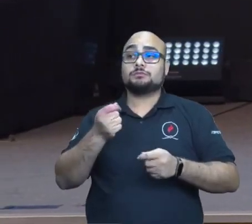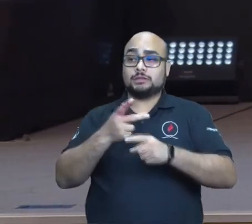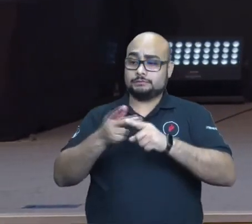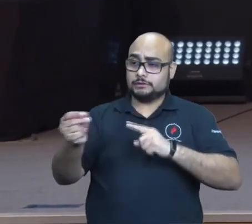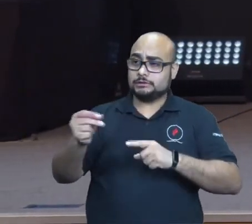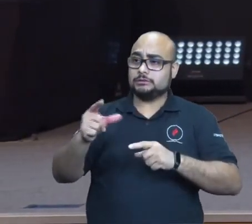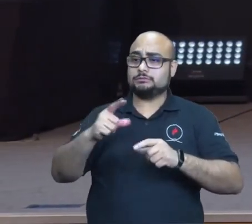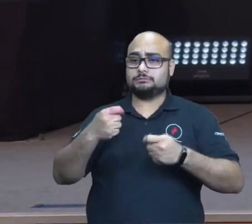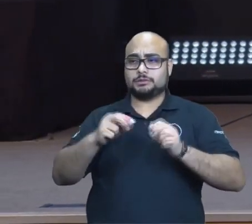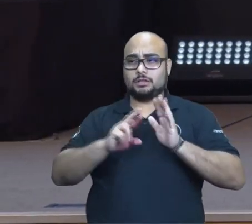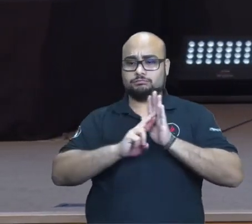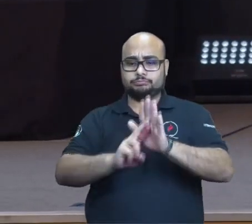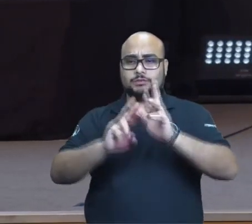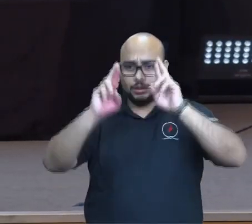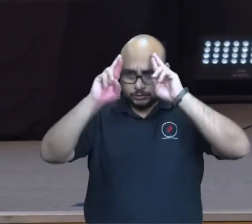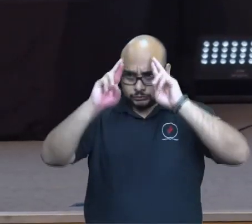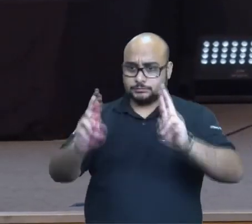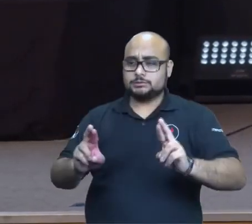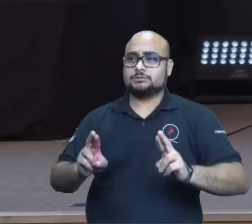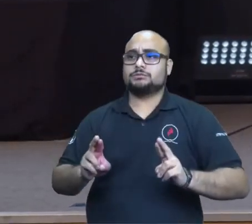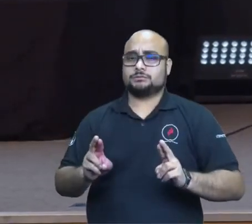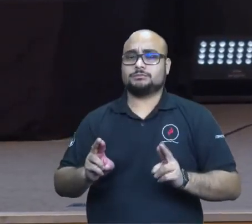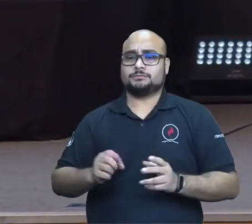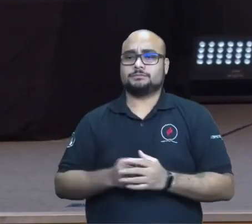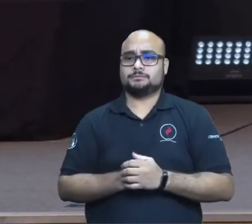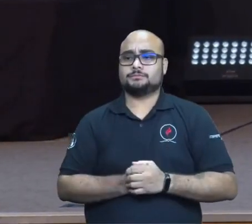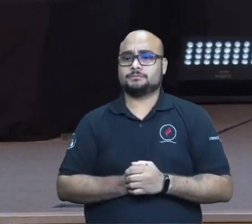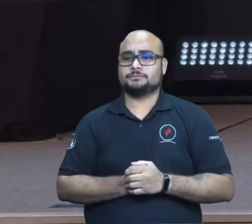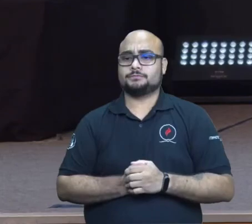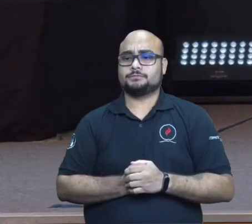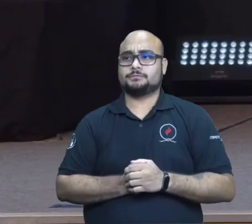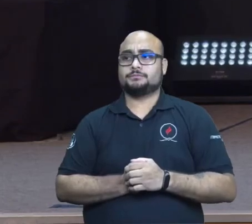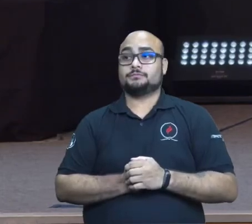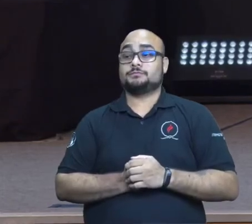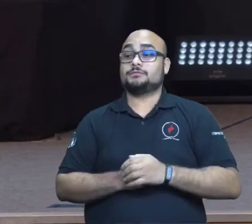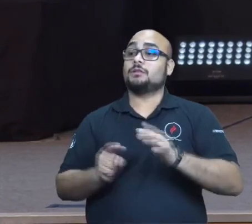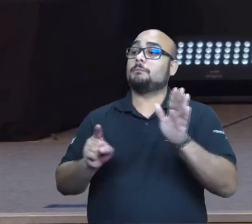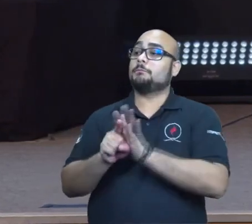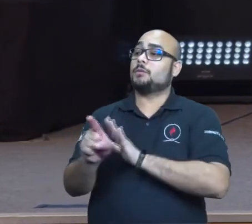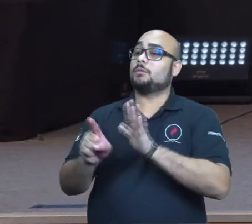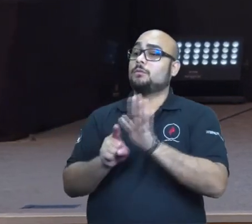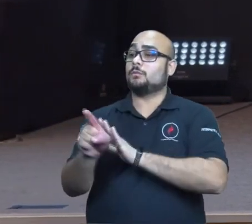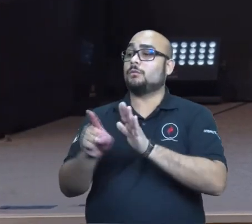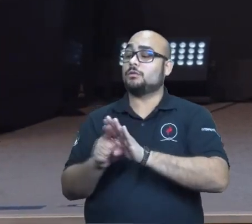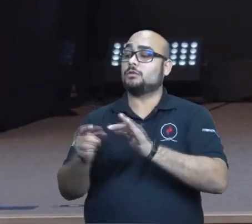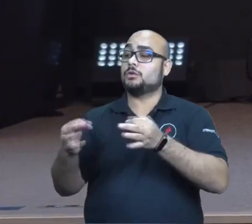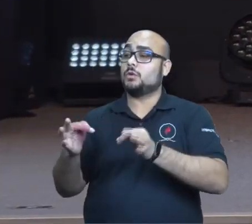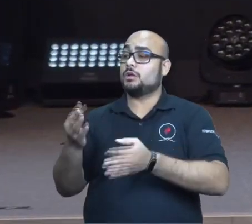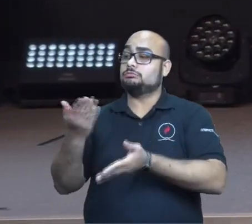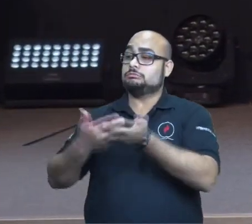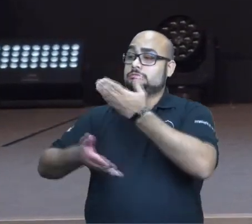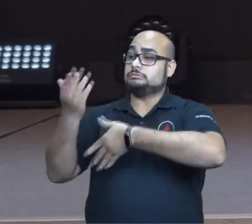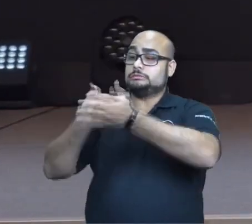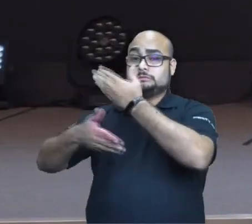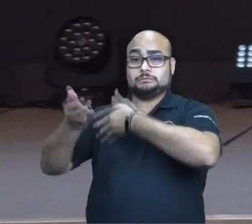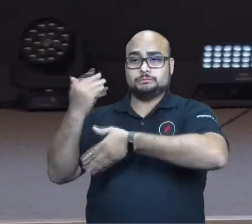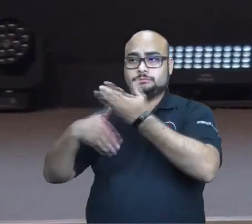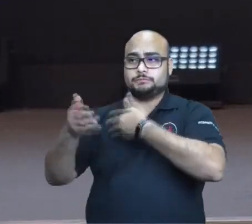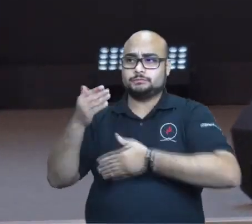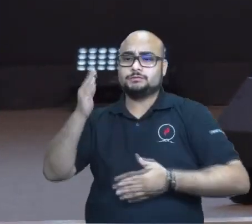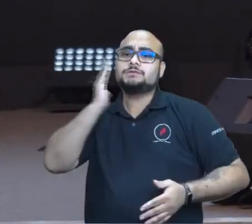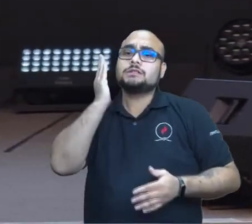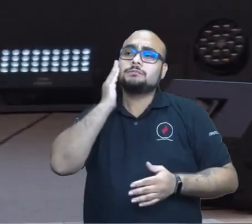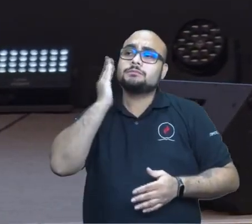procure perguntá-las quantos ais já estiveram na boca delas Sabe aqueles homens de Deus que você